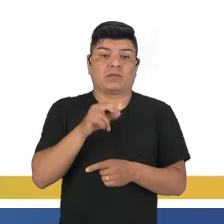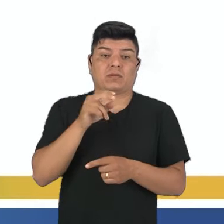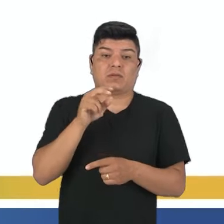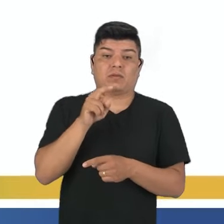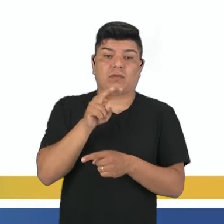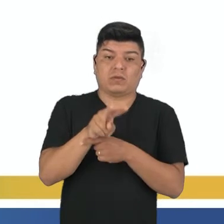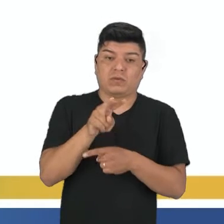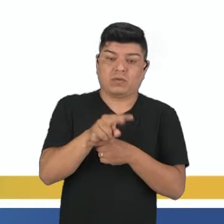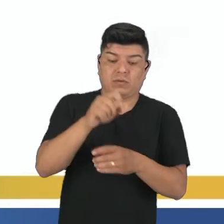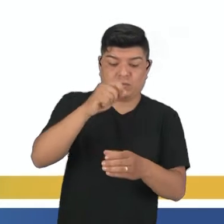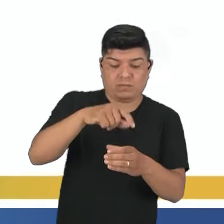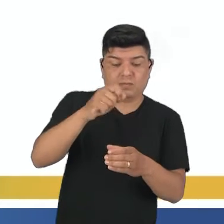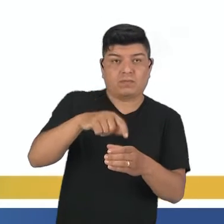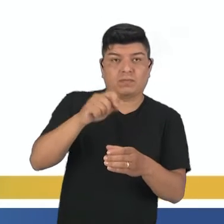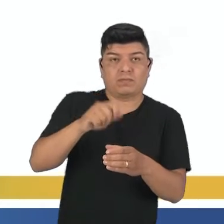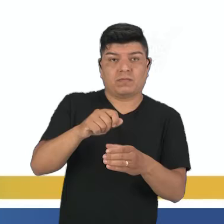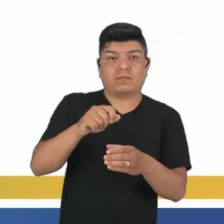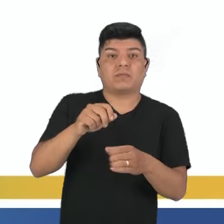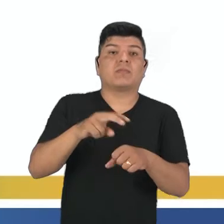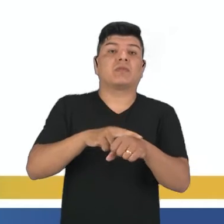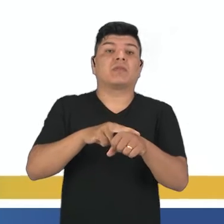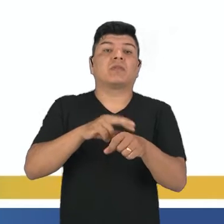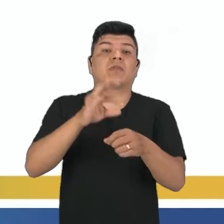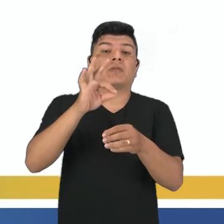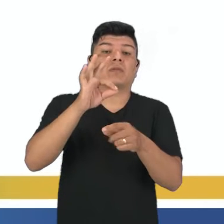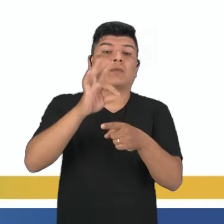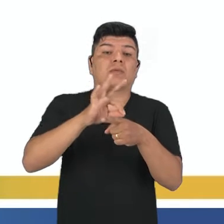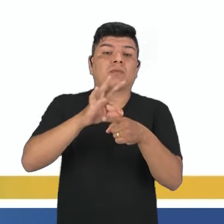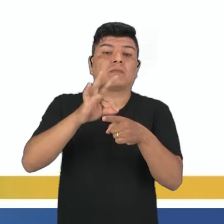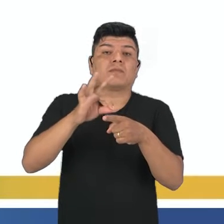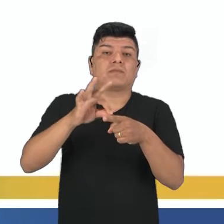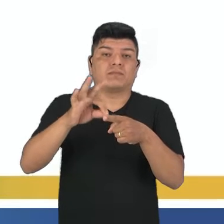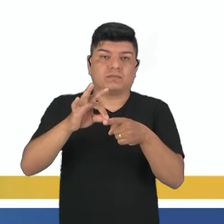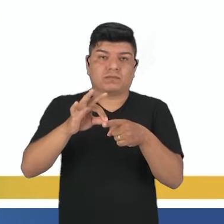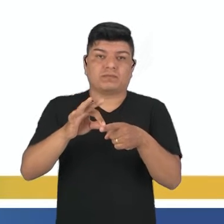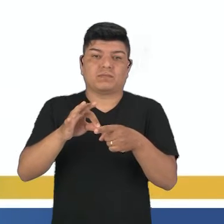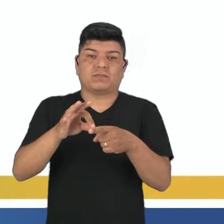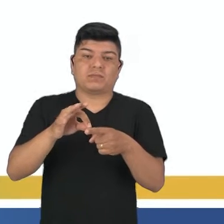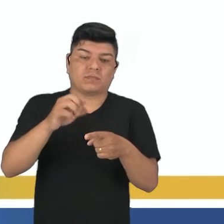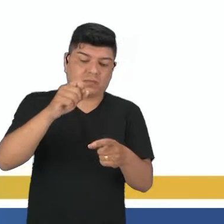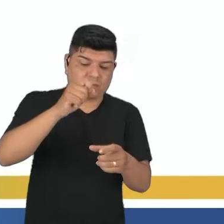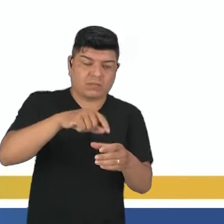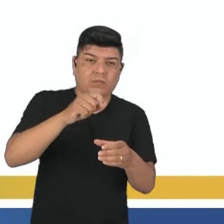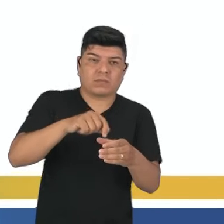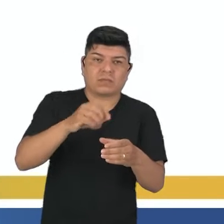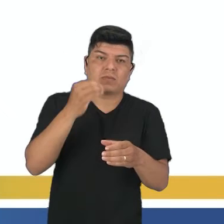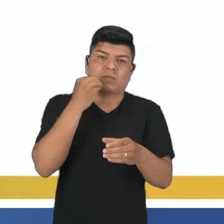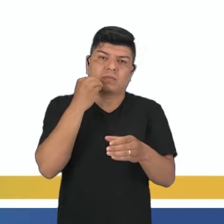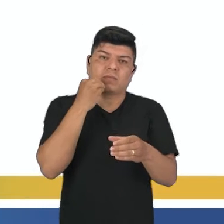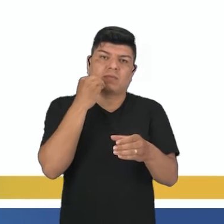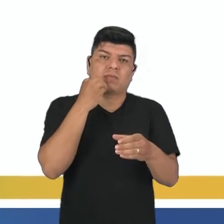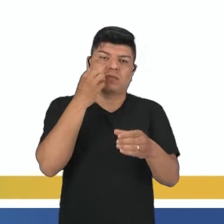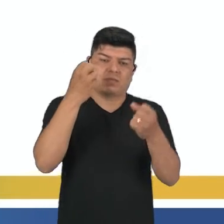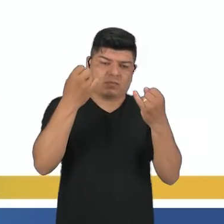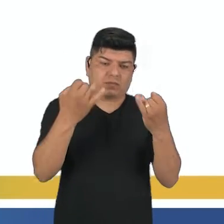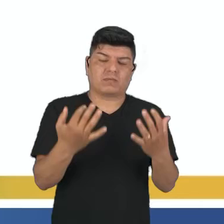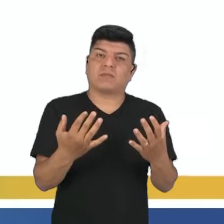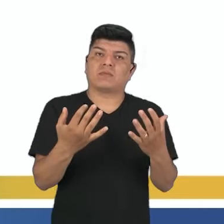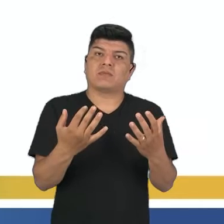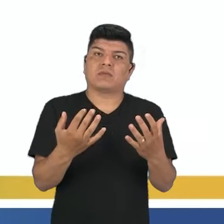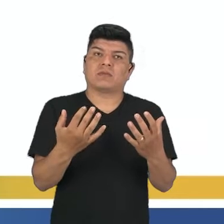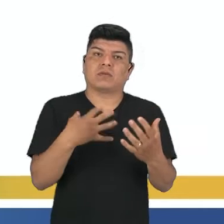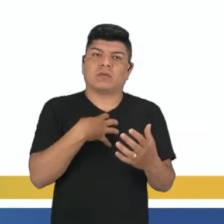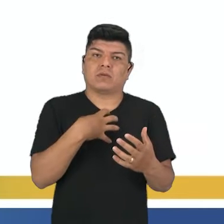a sua horta e cultivava as ervilhas, né? E nessas ervilhas, ele escolheu as ervilhas para tentar esclarecer